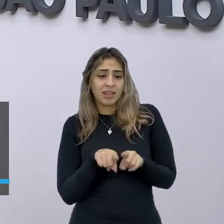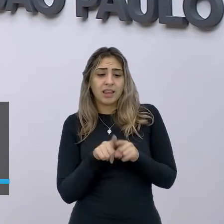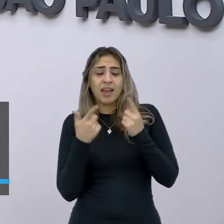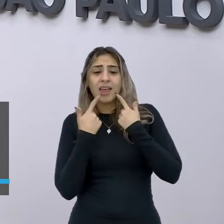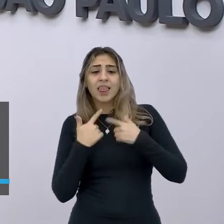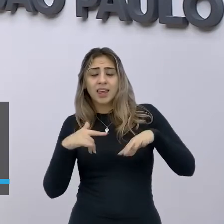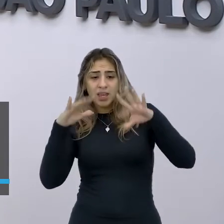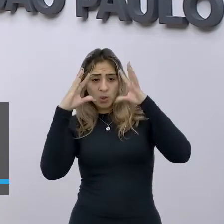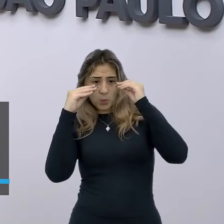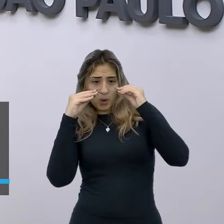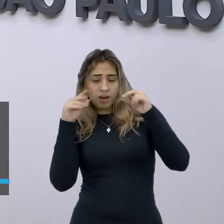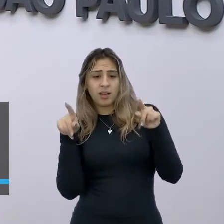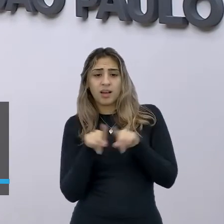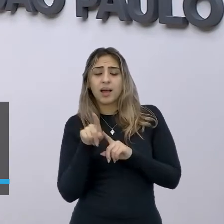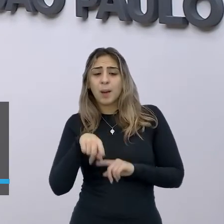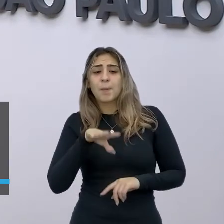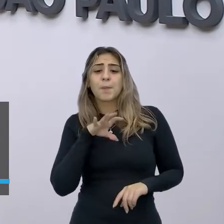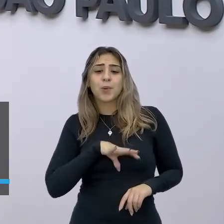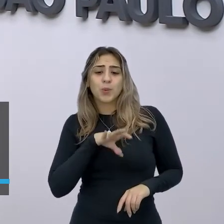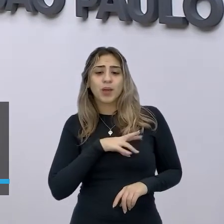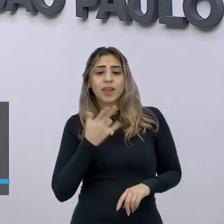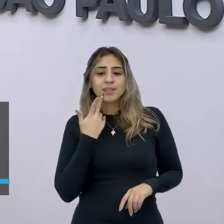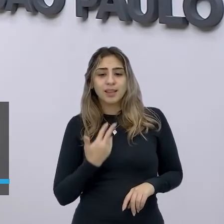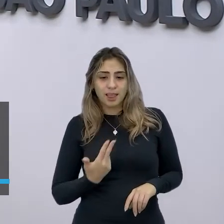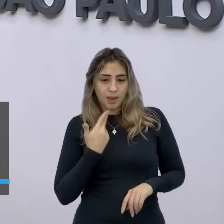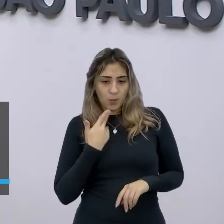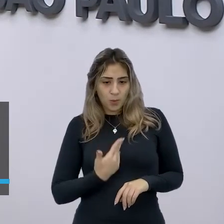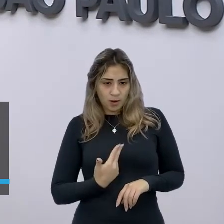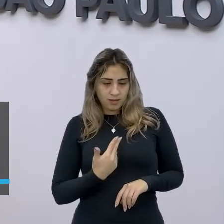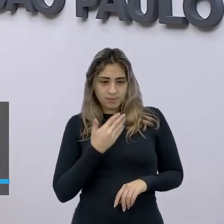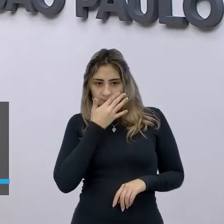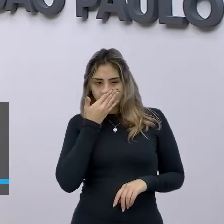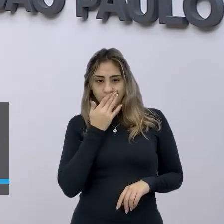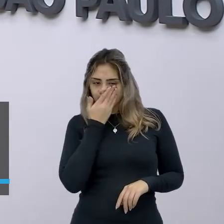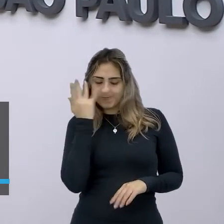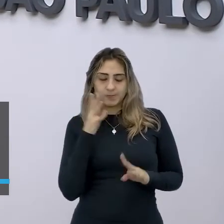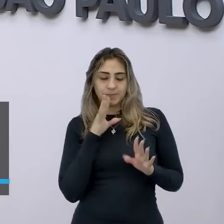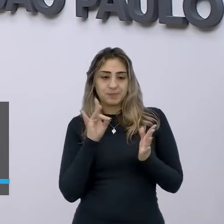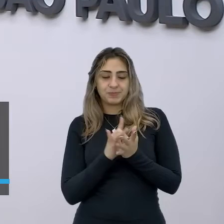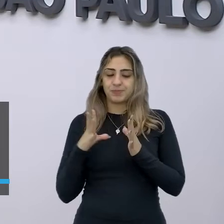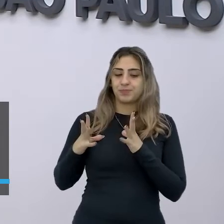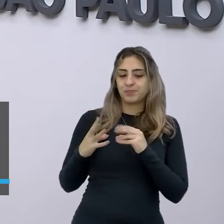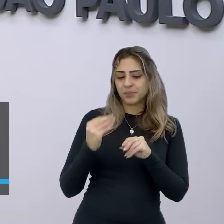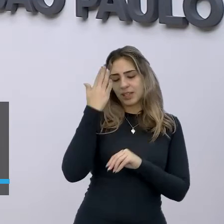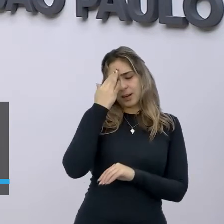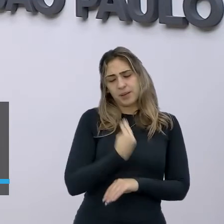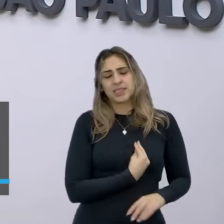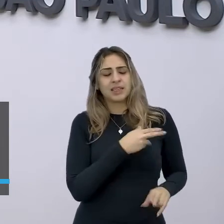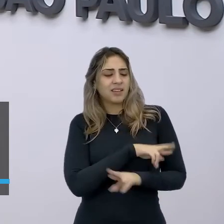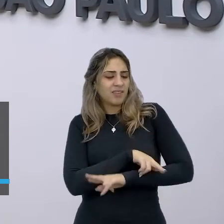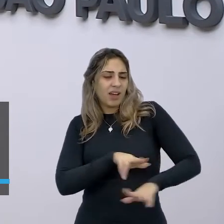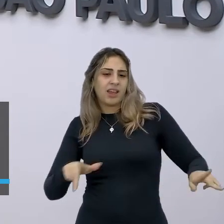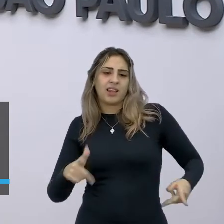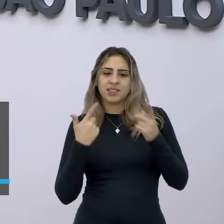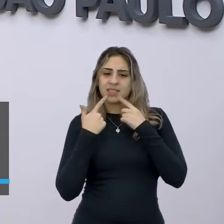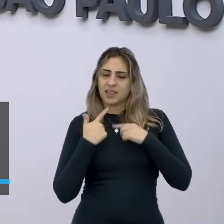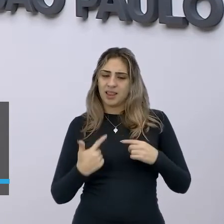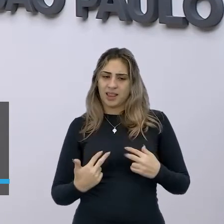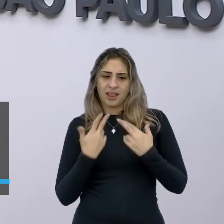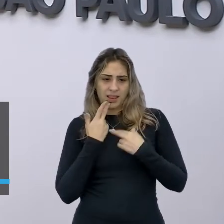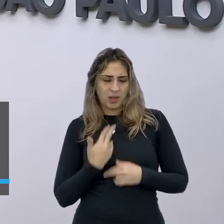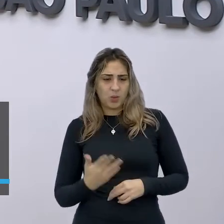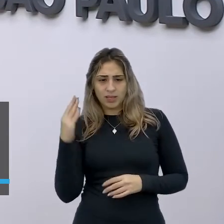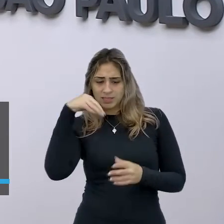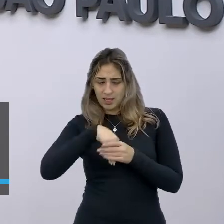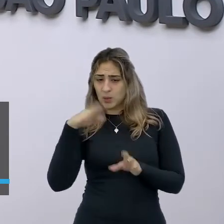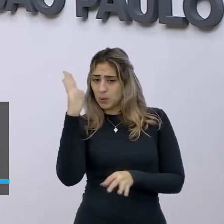língua, né, que é o português, mas isso também não é a verdade inteira, porque a gente sabe que existem muitas línguas dentro do Brasil